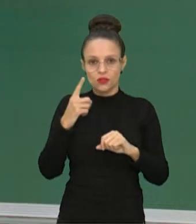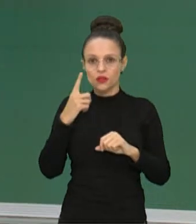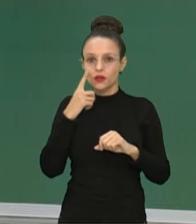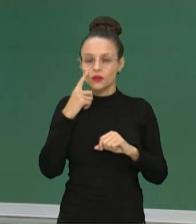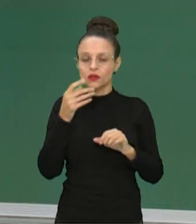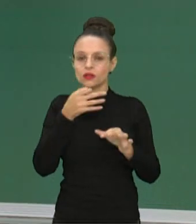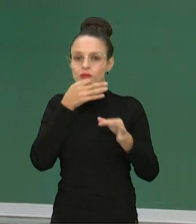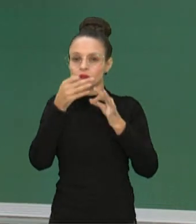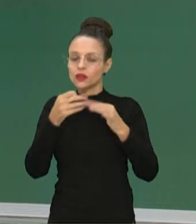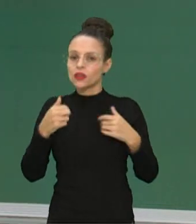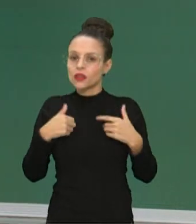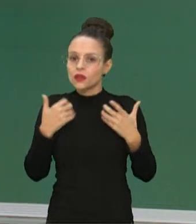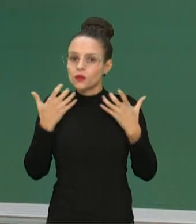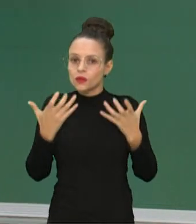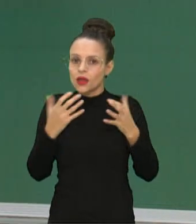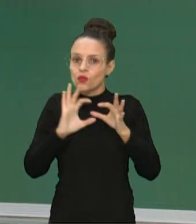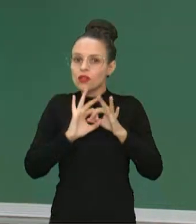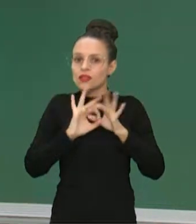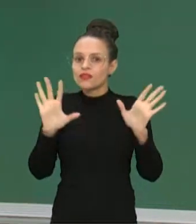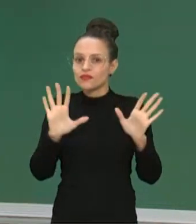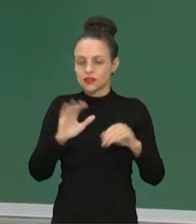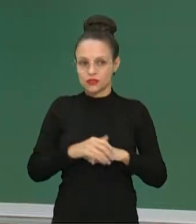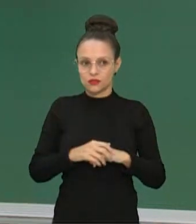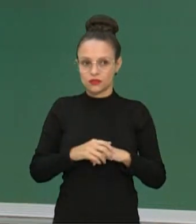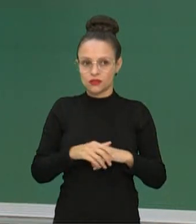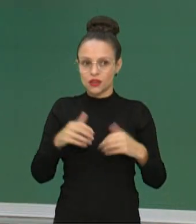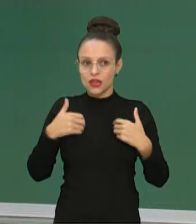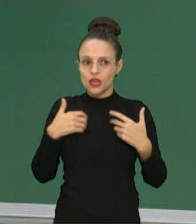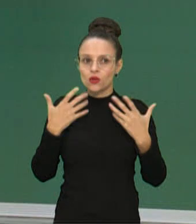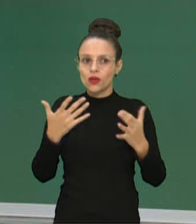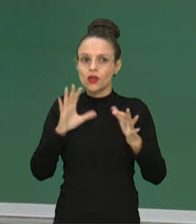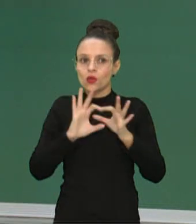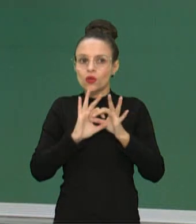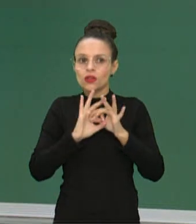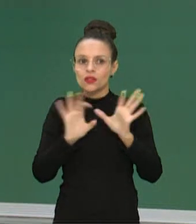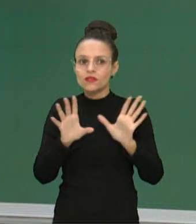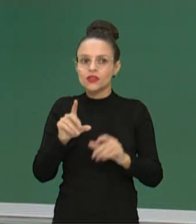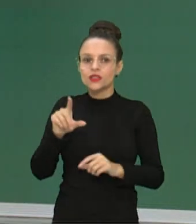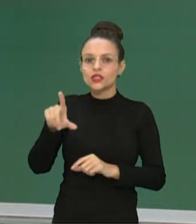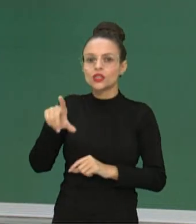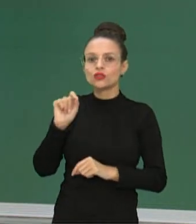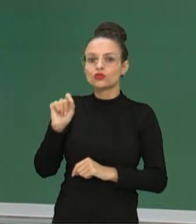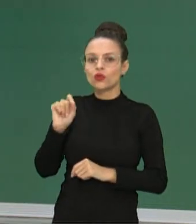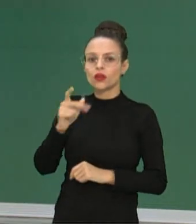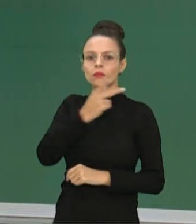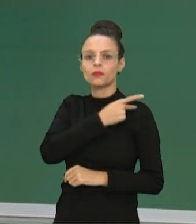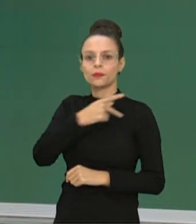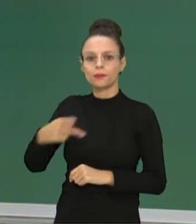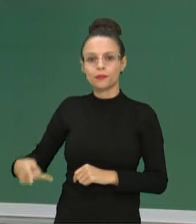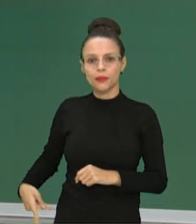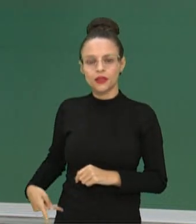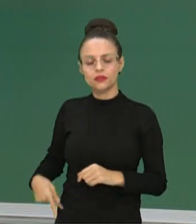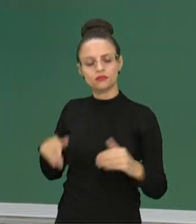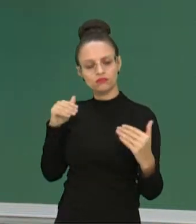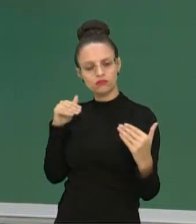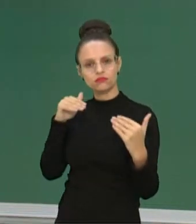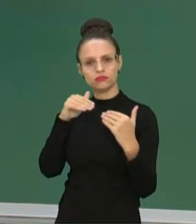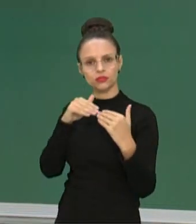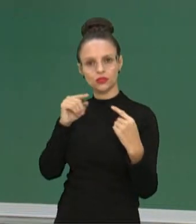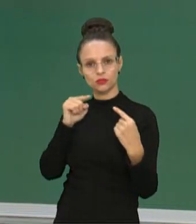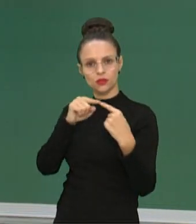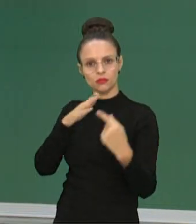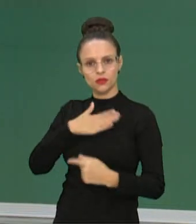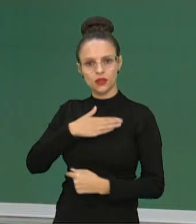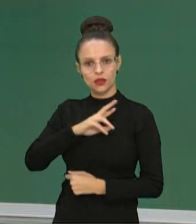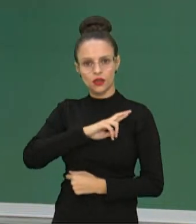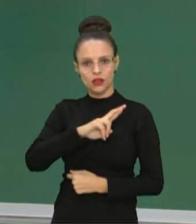argumentar o seguinte: eu quero ser livre, eu quero escolher um presidente que seja de acordo com a minha